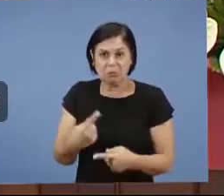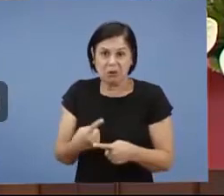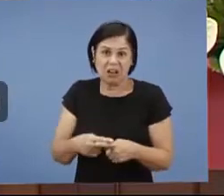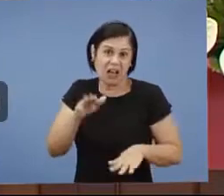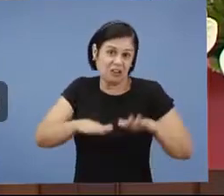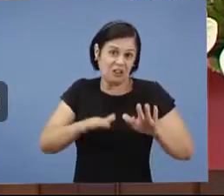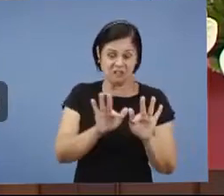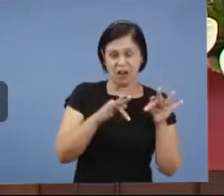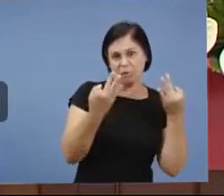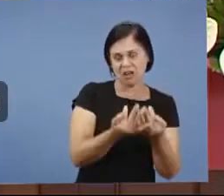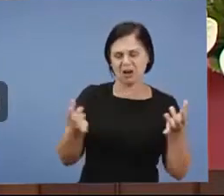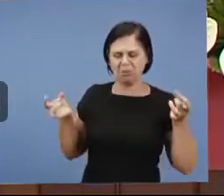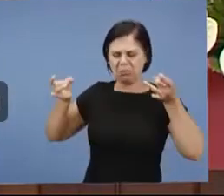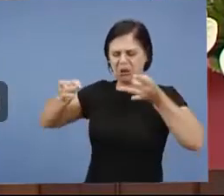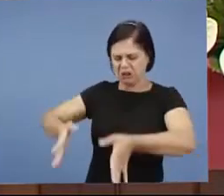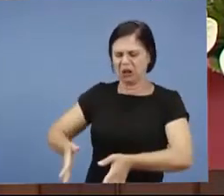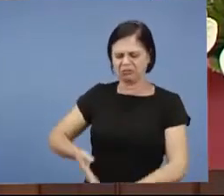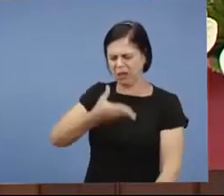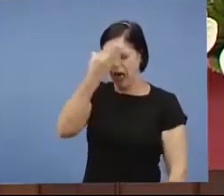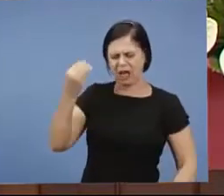abandonada, esquecida,